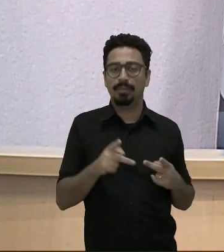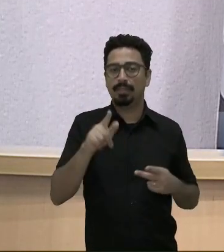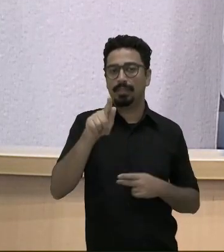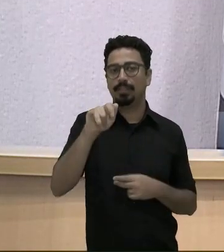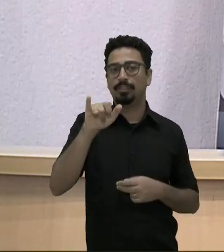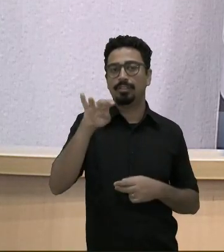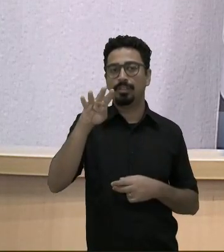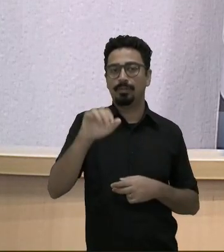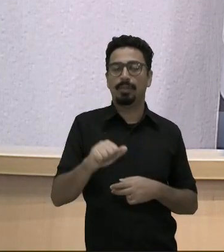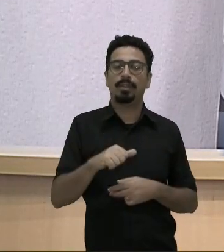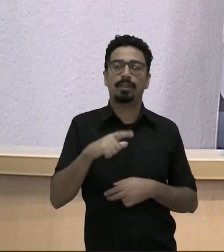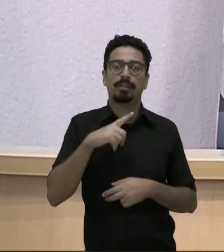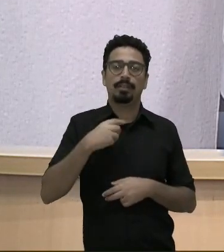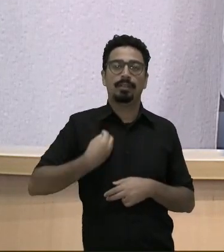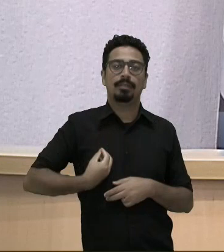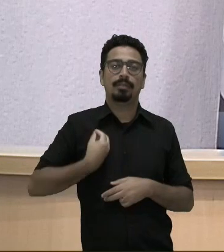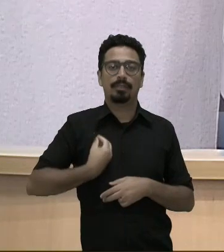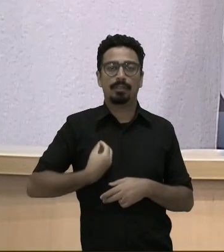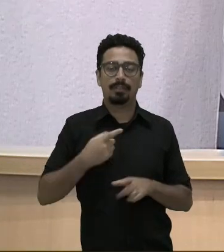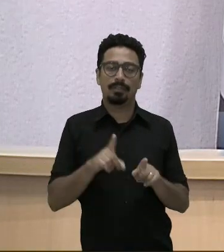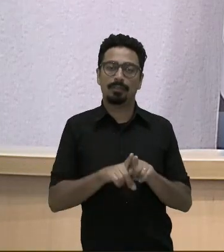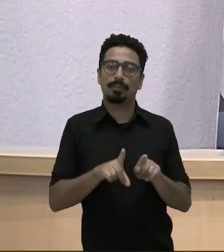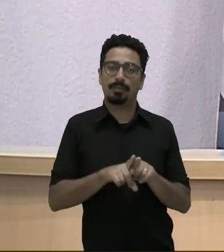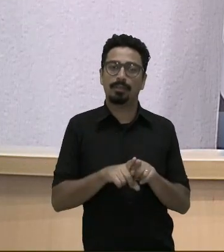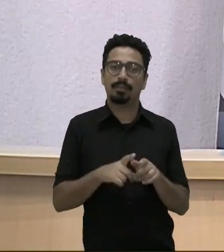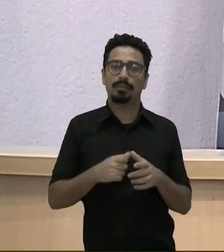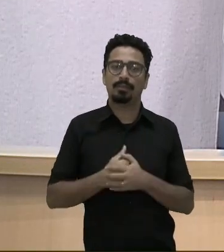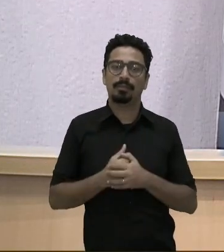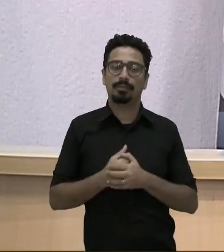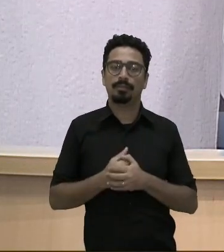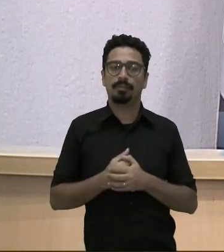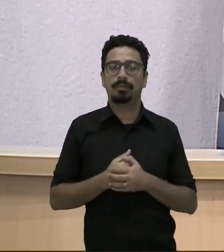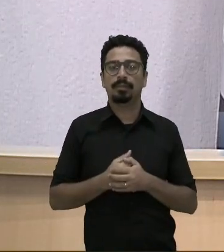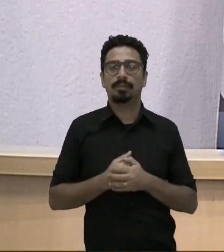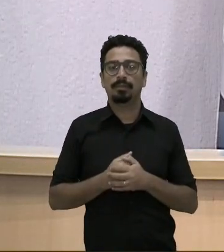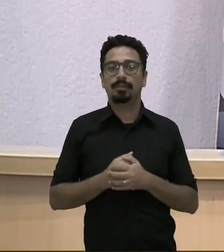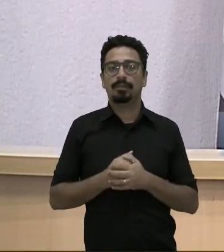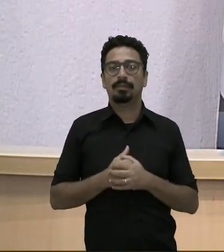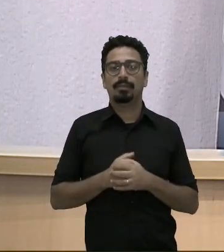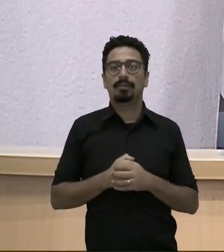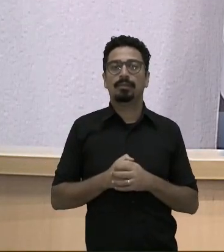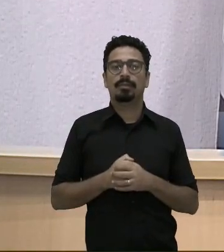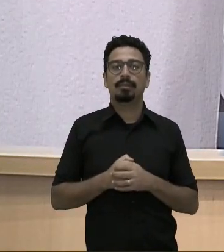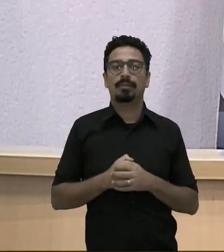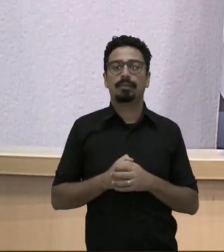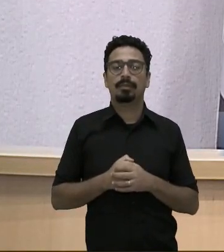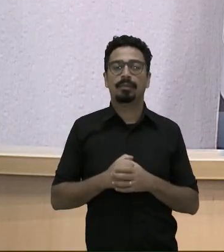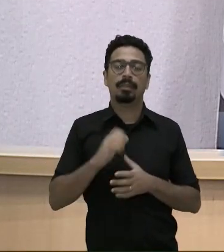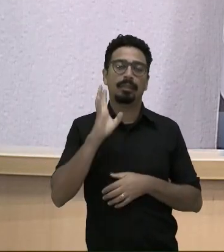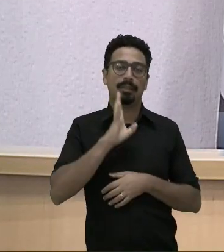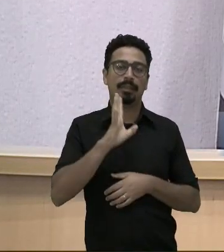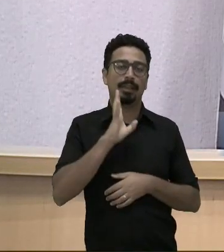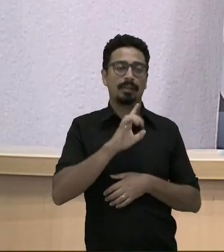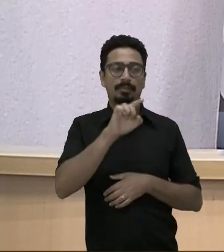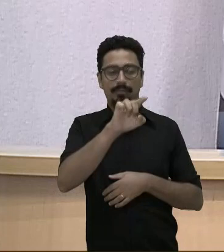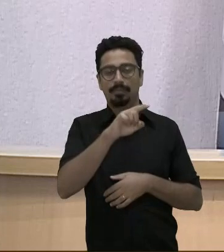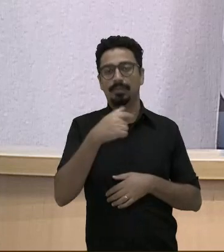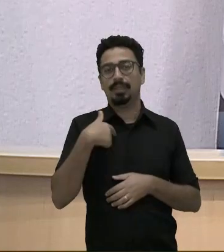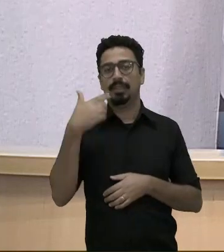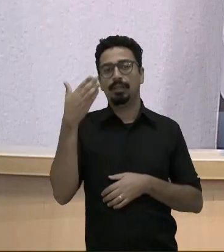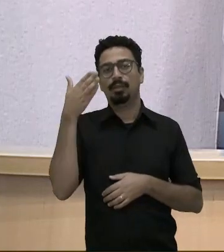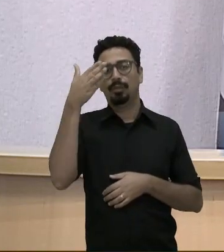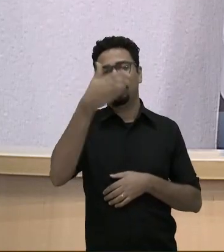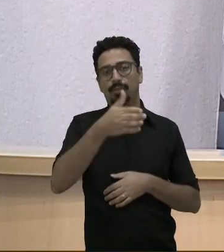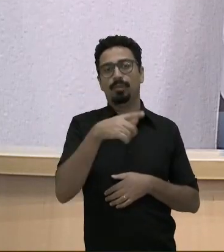Cadê ela? Lá. E o que eu achei um negócio muito, assim, contente dentro de mim, quando eu fui lá para a